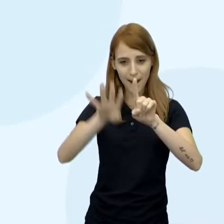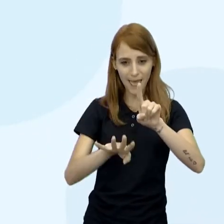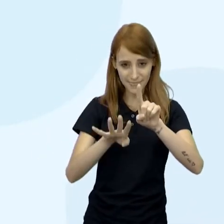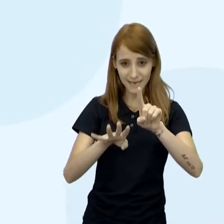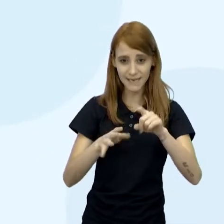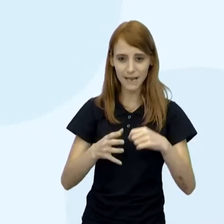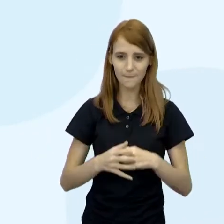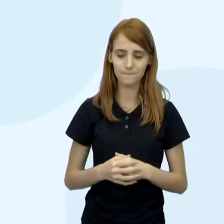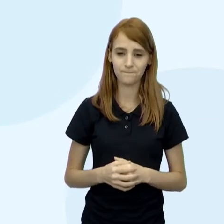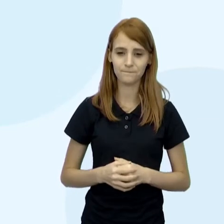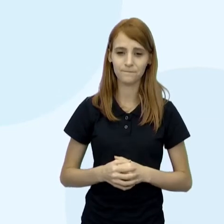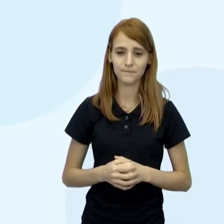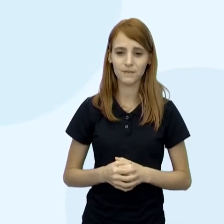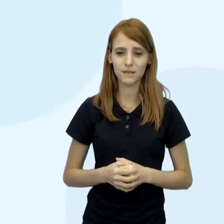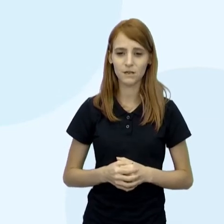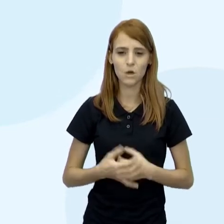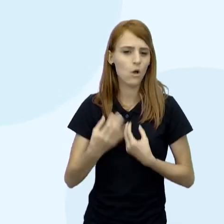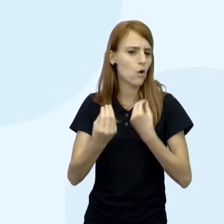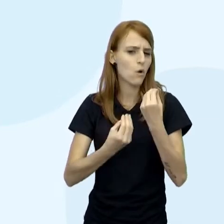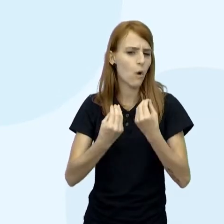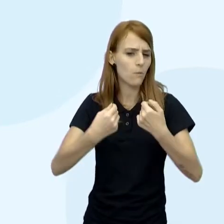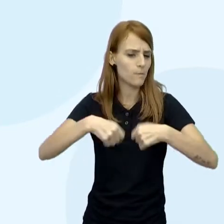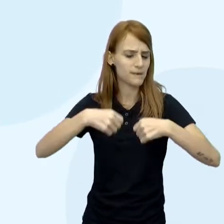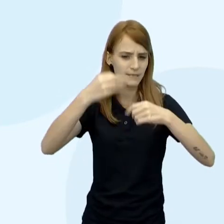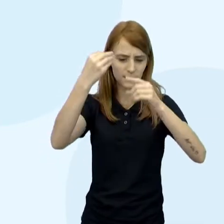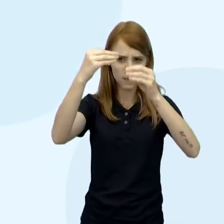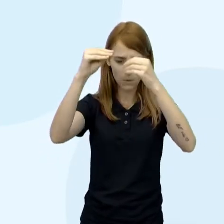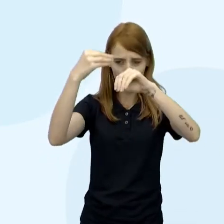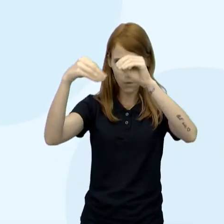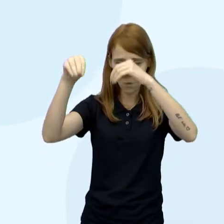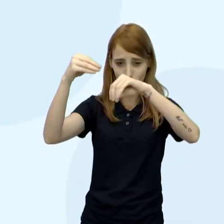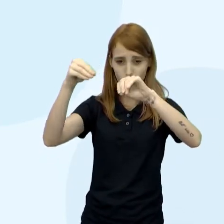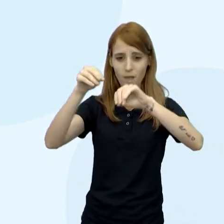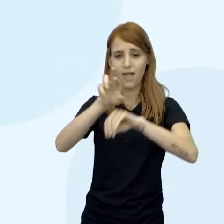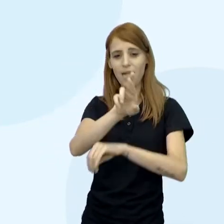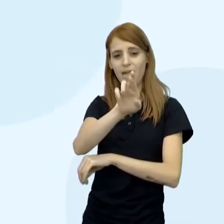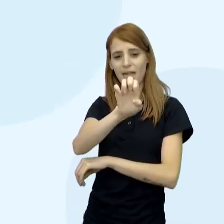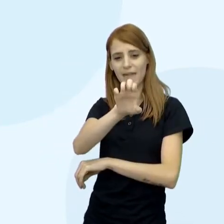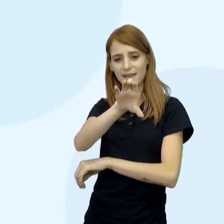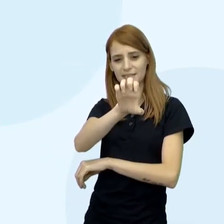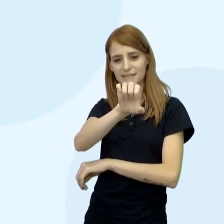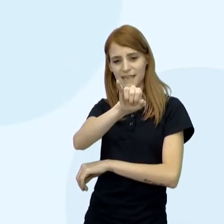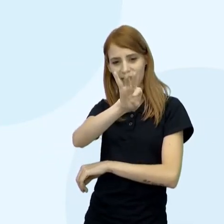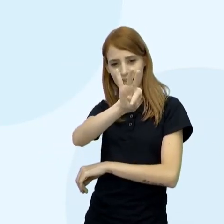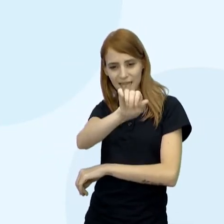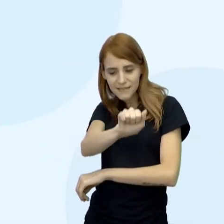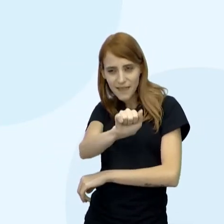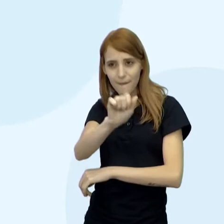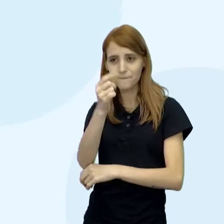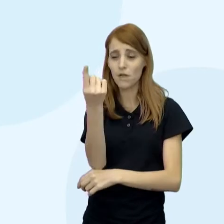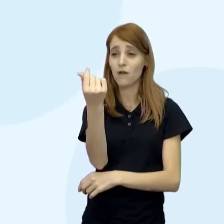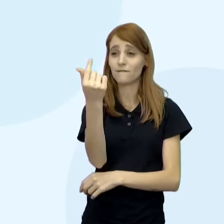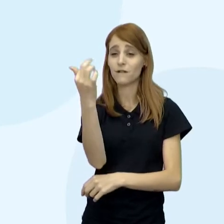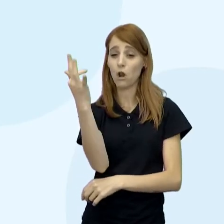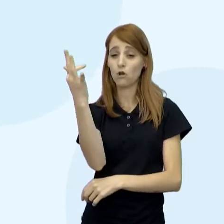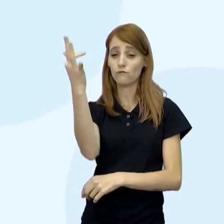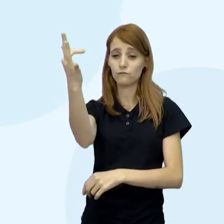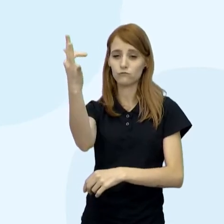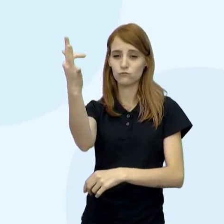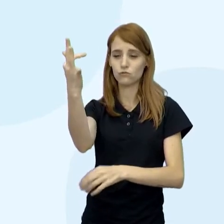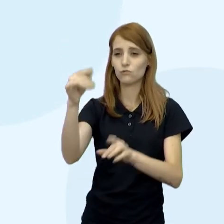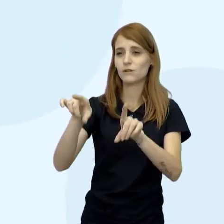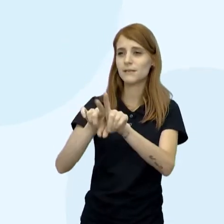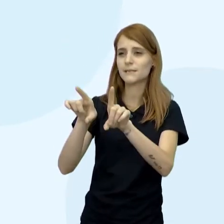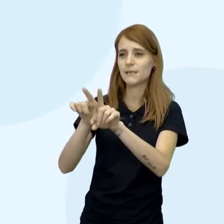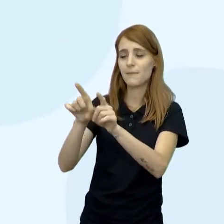vai fazer agora, com os seguintes itens: receita, valores previstos e valores